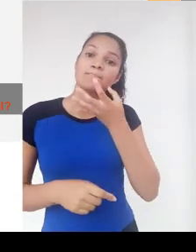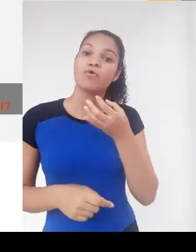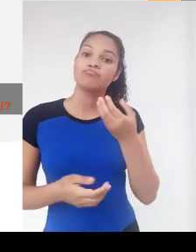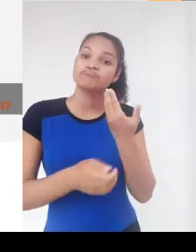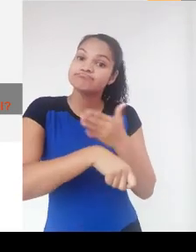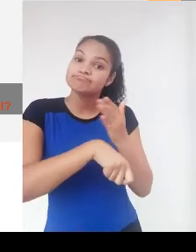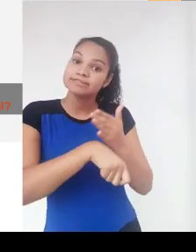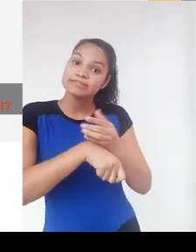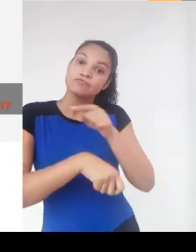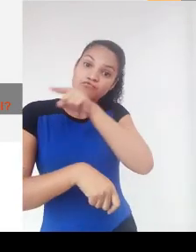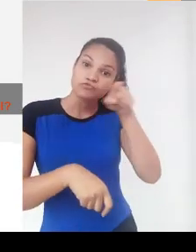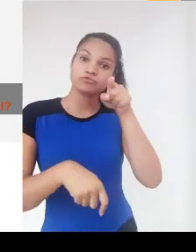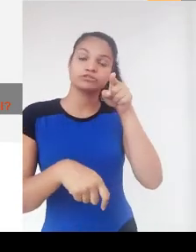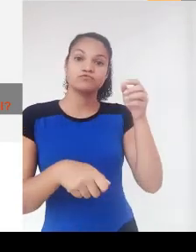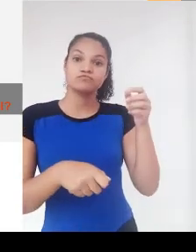exercício